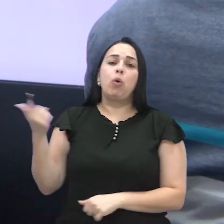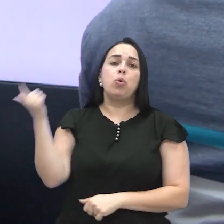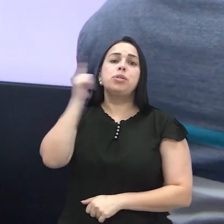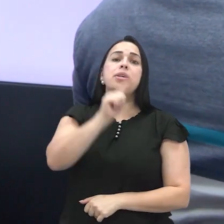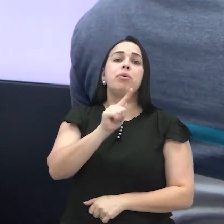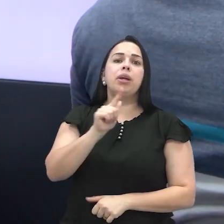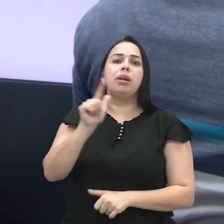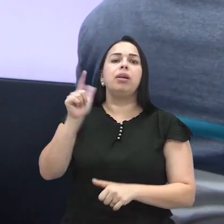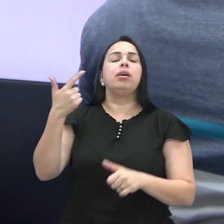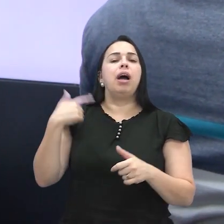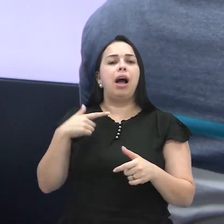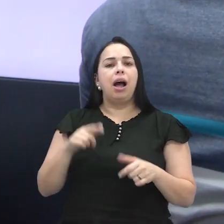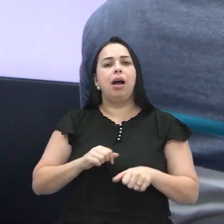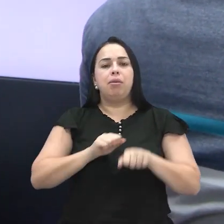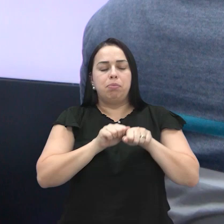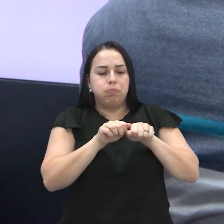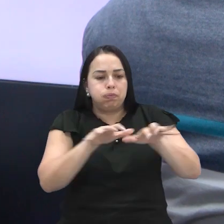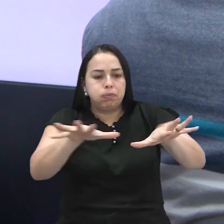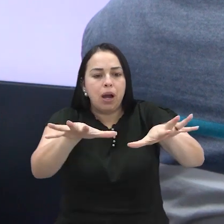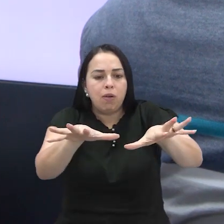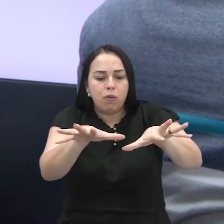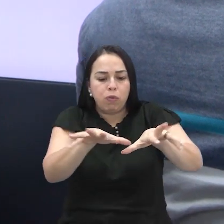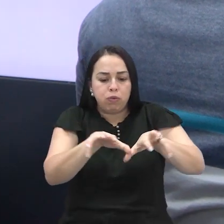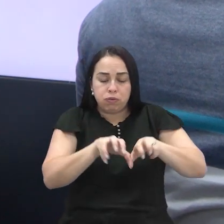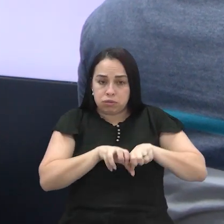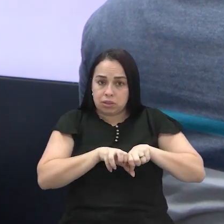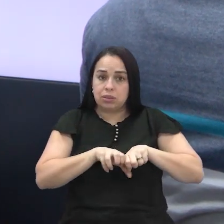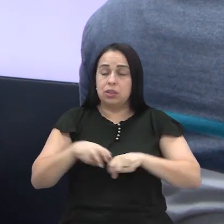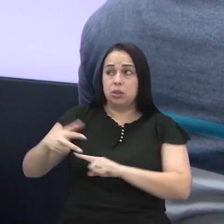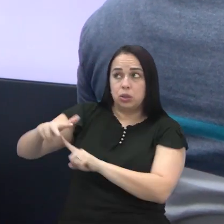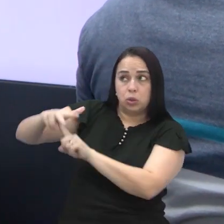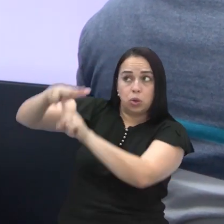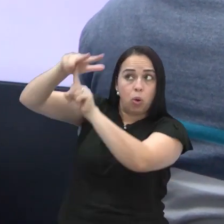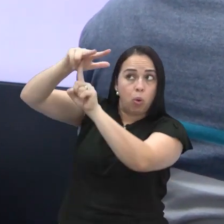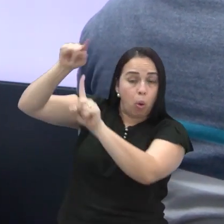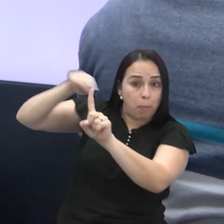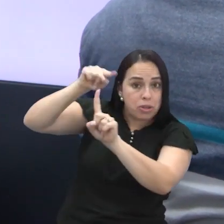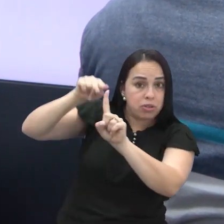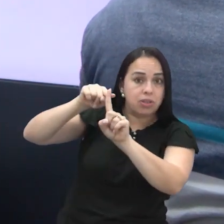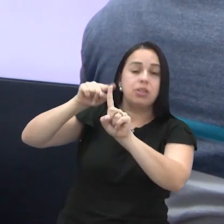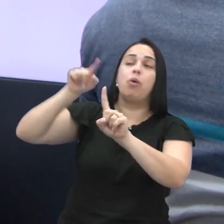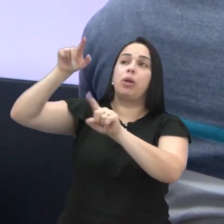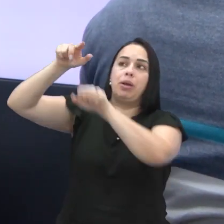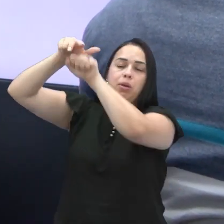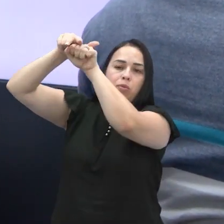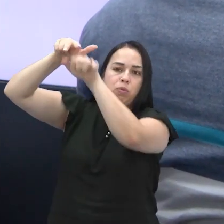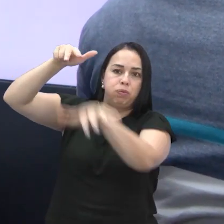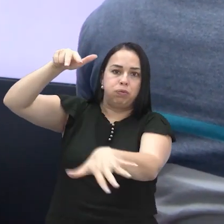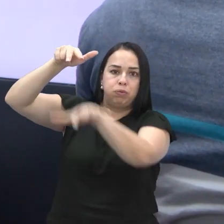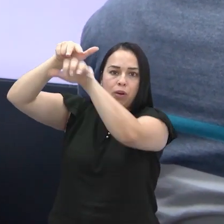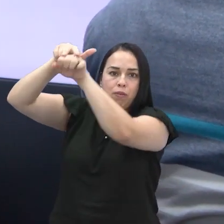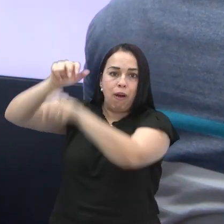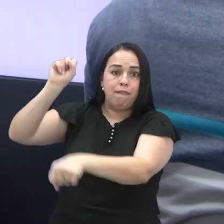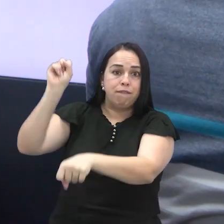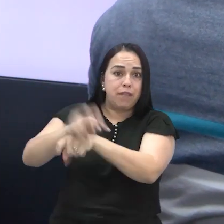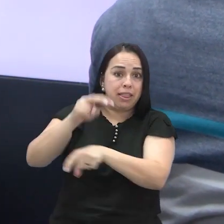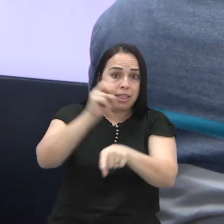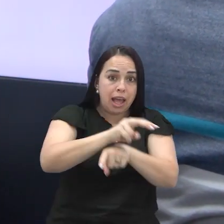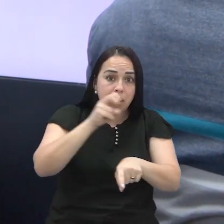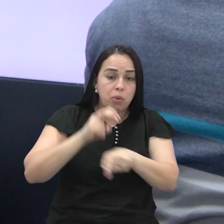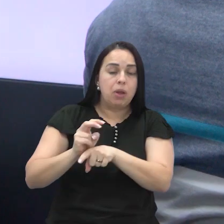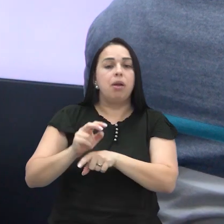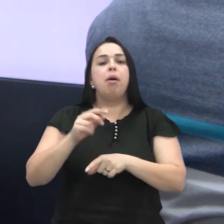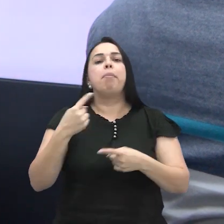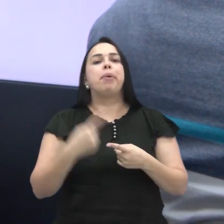para que a gente consiga cada vez mais enfrentar em relação à dengue. O drone tem dois objetivos. Um deles é a nebulização, ou seja, em áreas que a